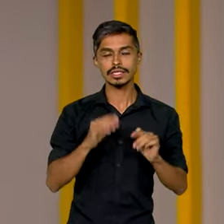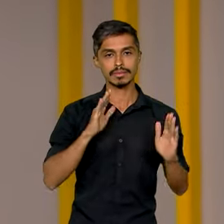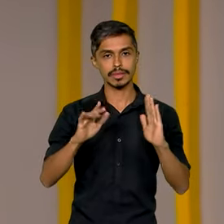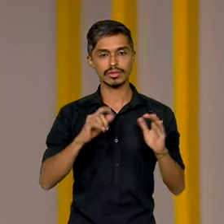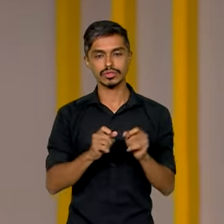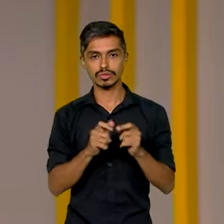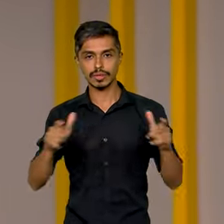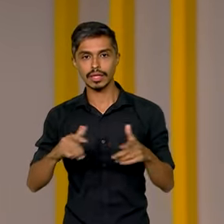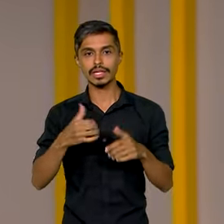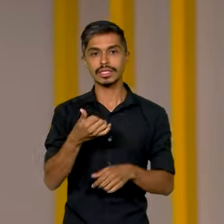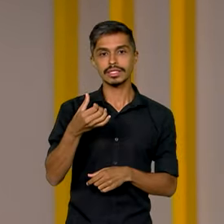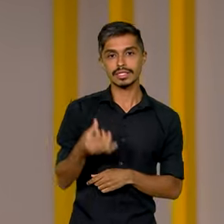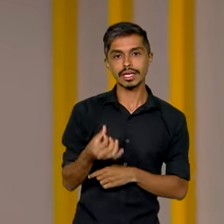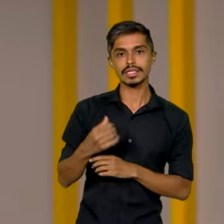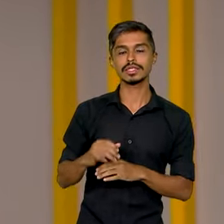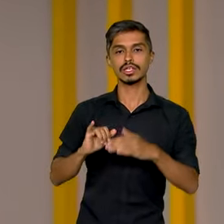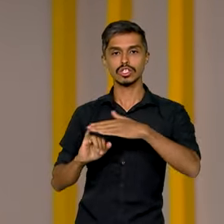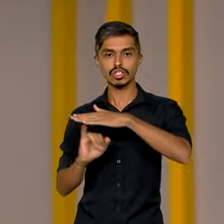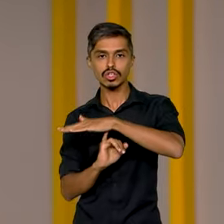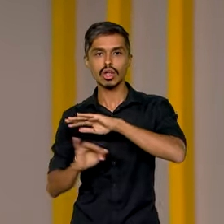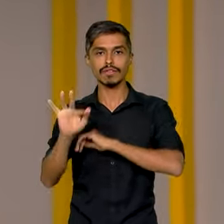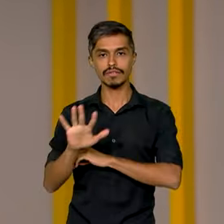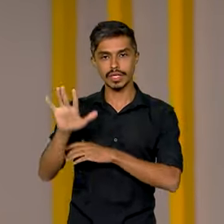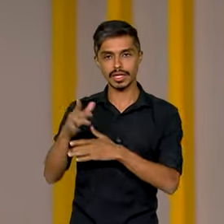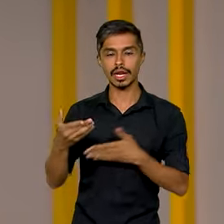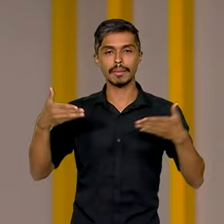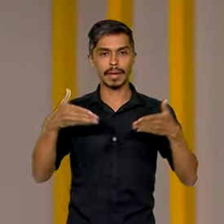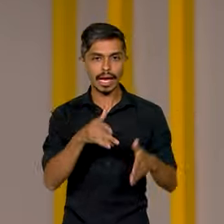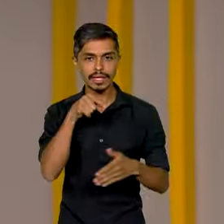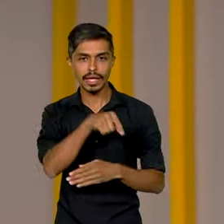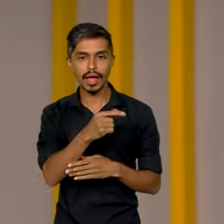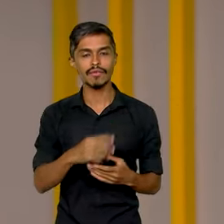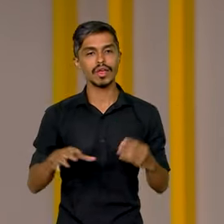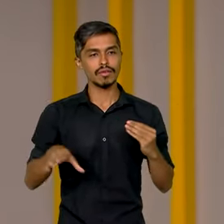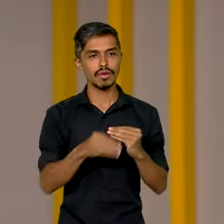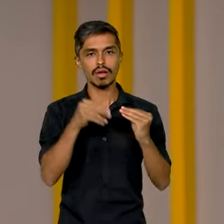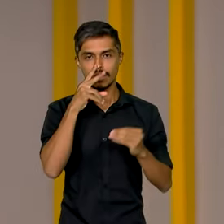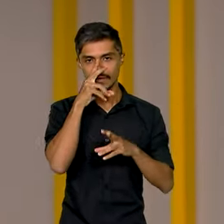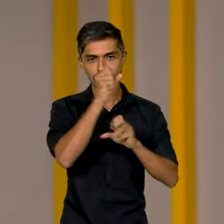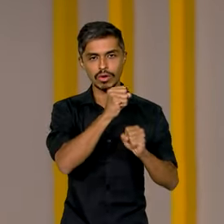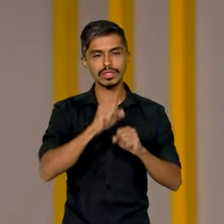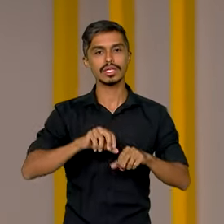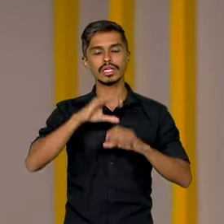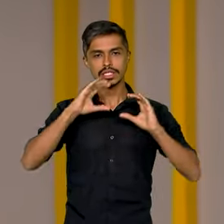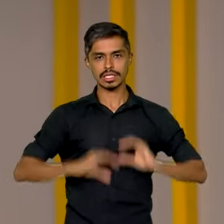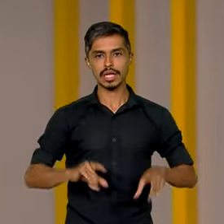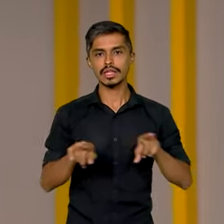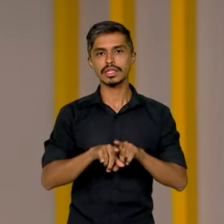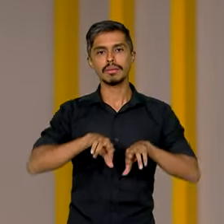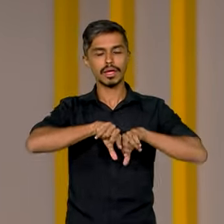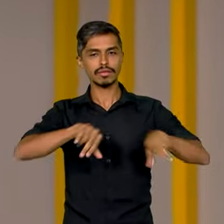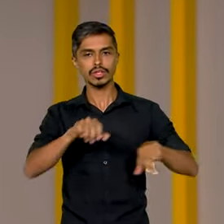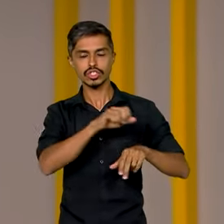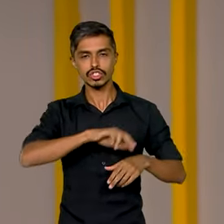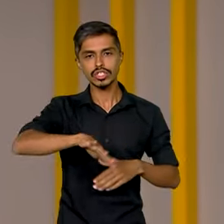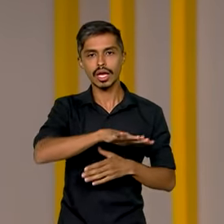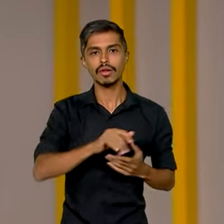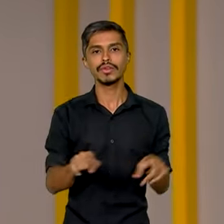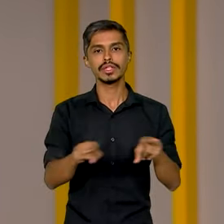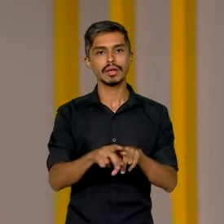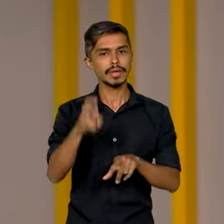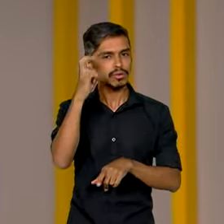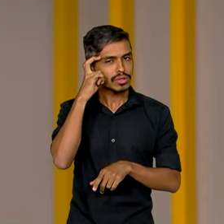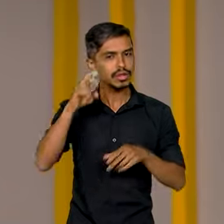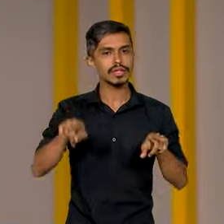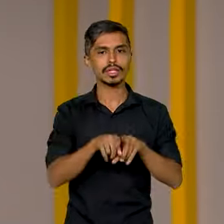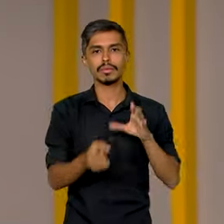de ampliação, 16 institutos federais entram para fortalecer a cidadania, a diversidade regional, cultural e